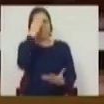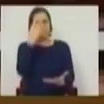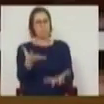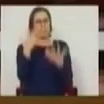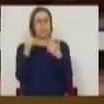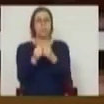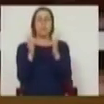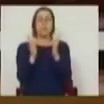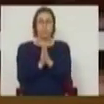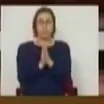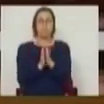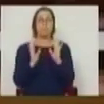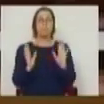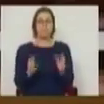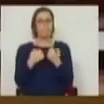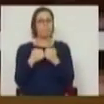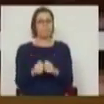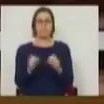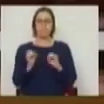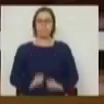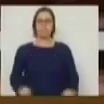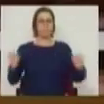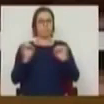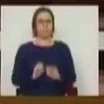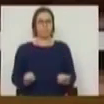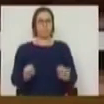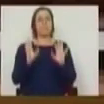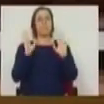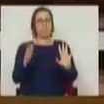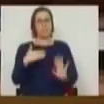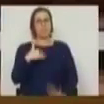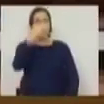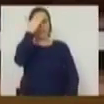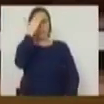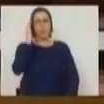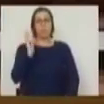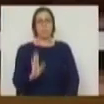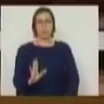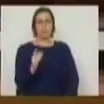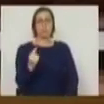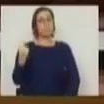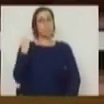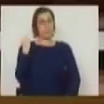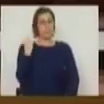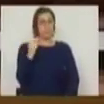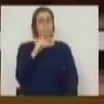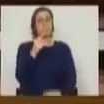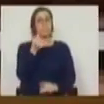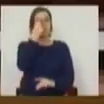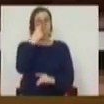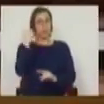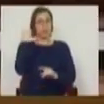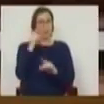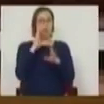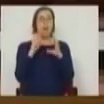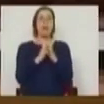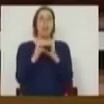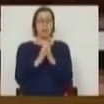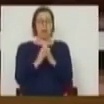saber tudo, não escondamos nada, mas tenhamos a consciência que o passado da Caixa